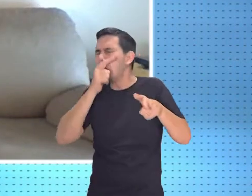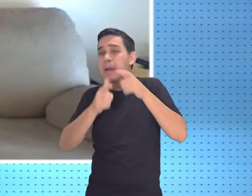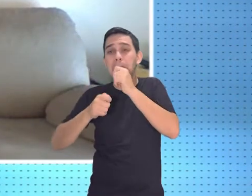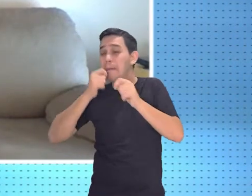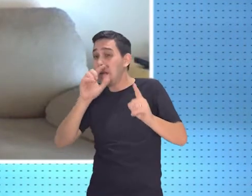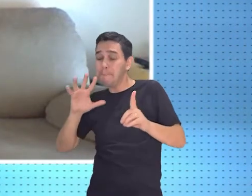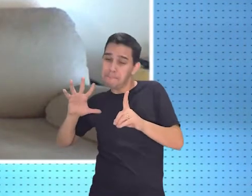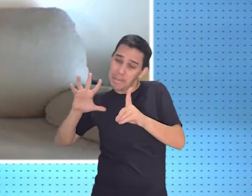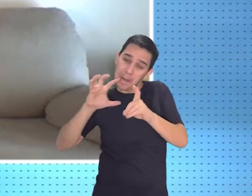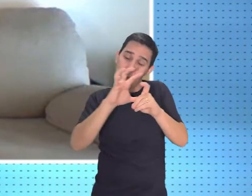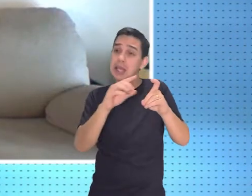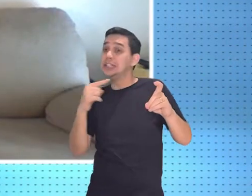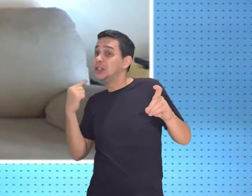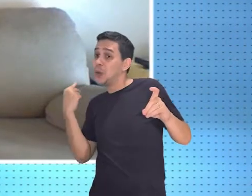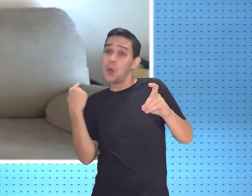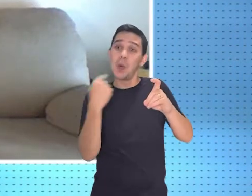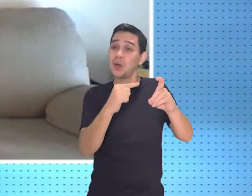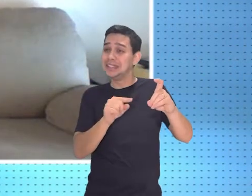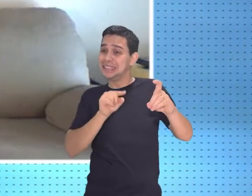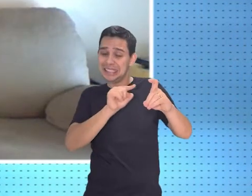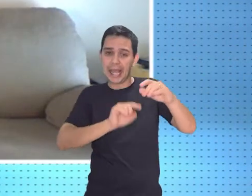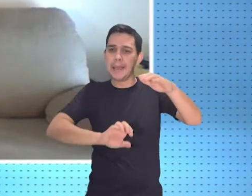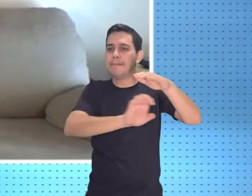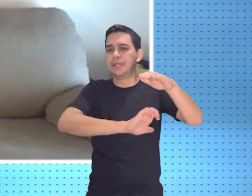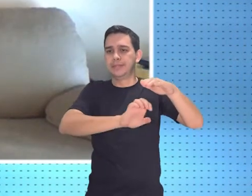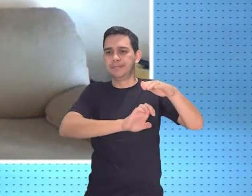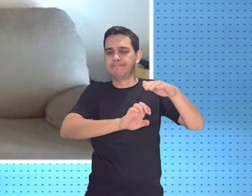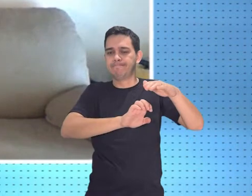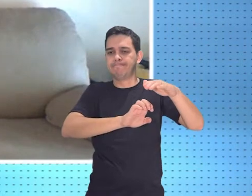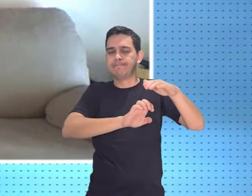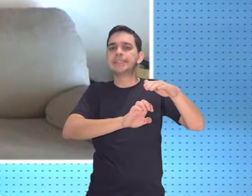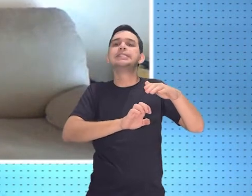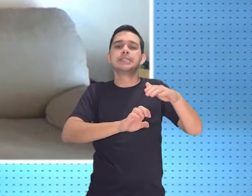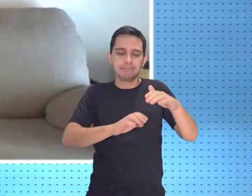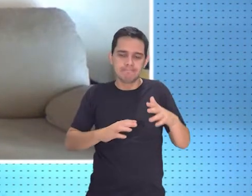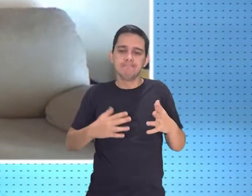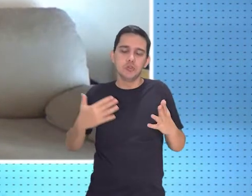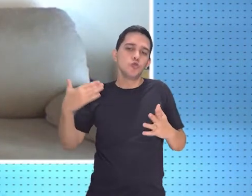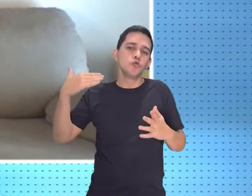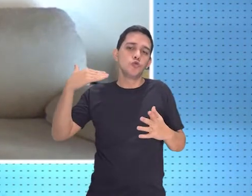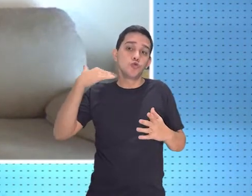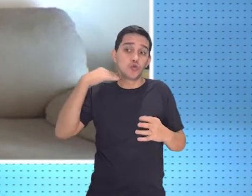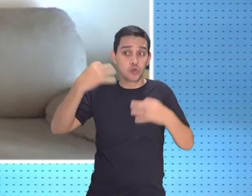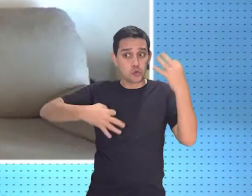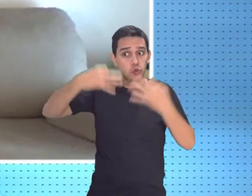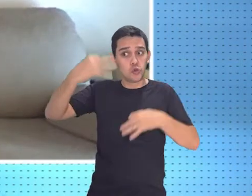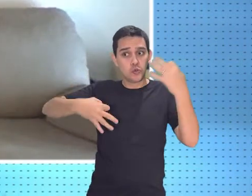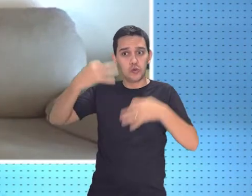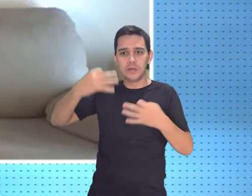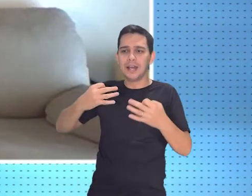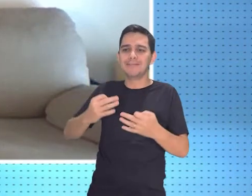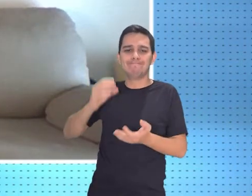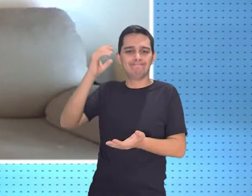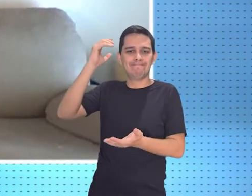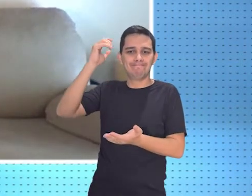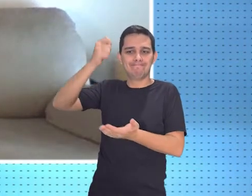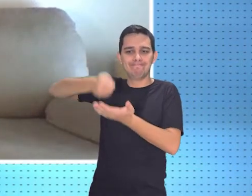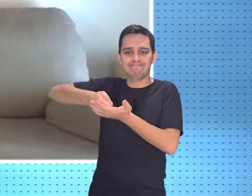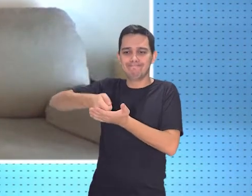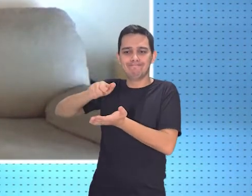exerceu de forma desarrazoada o seu direito à liberdade de expressão, ou seja, ele